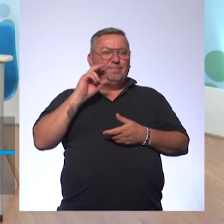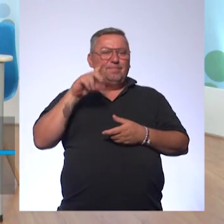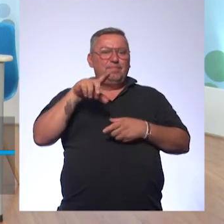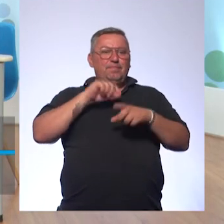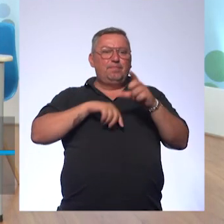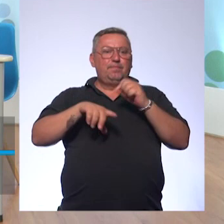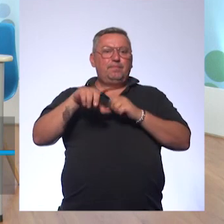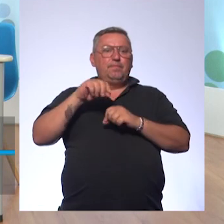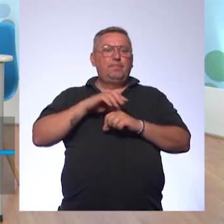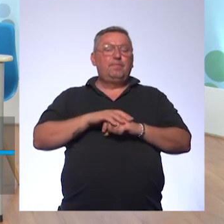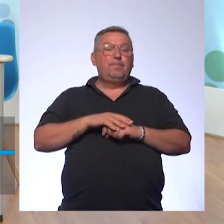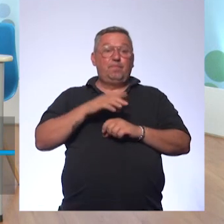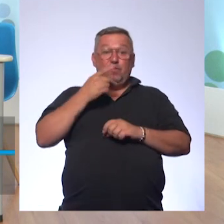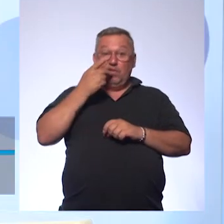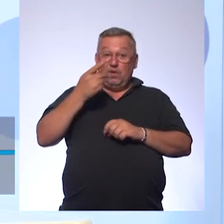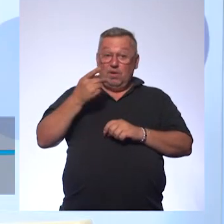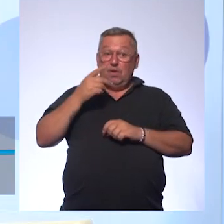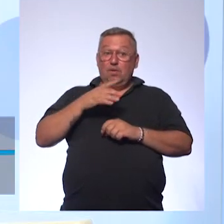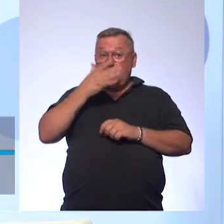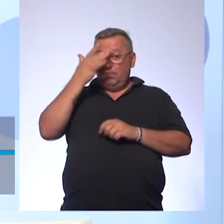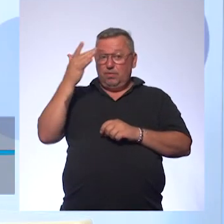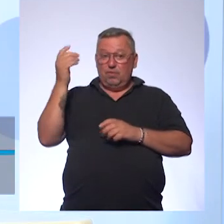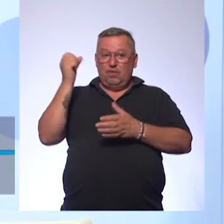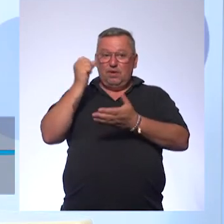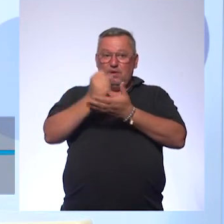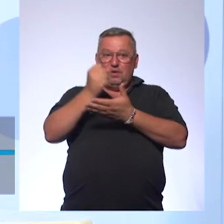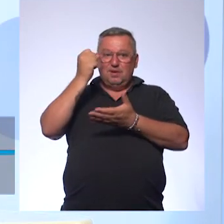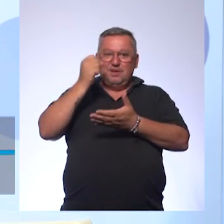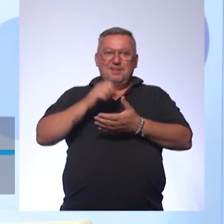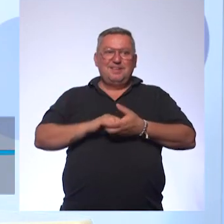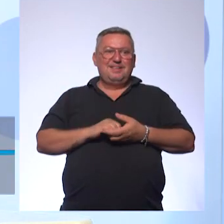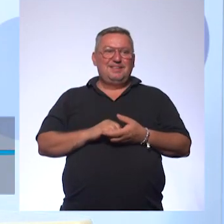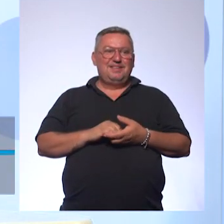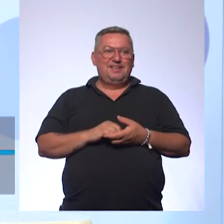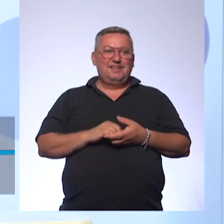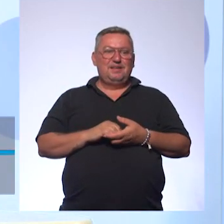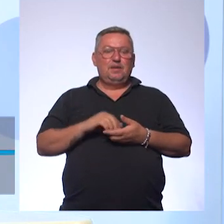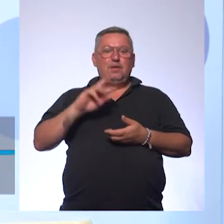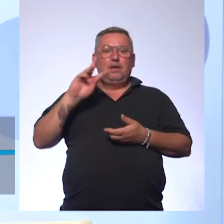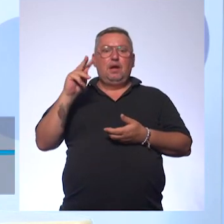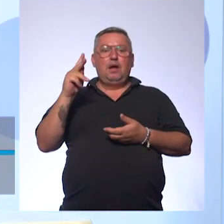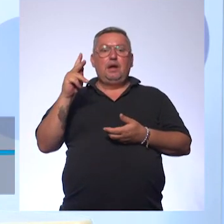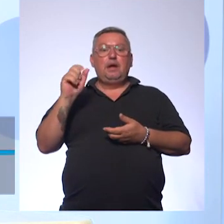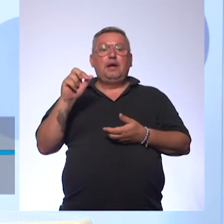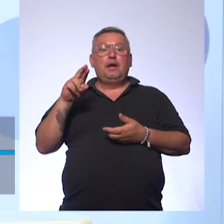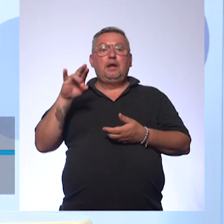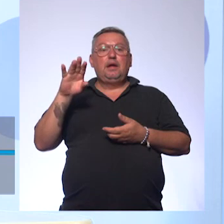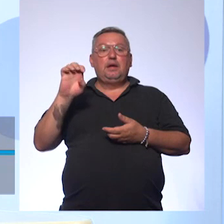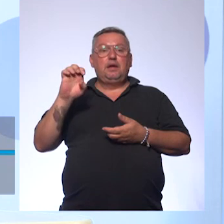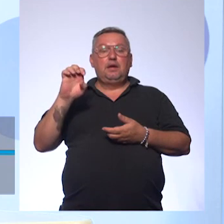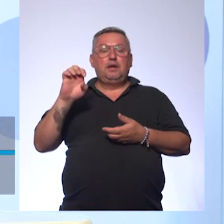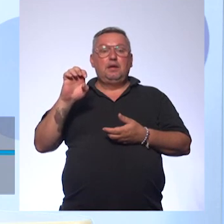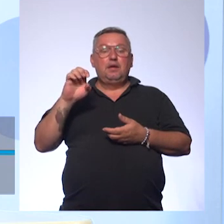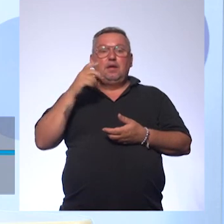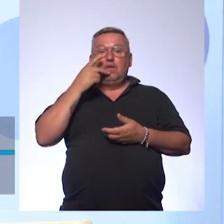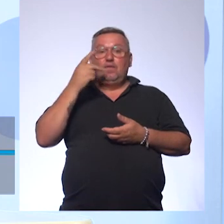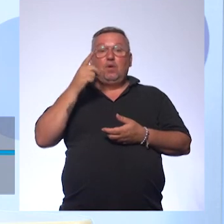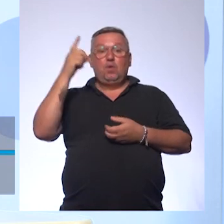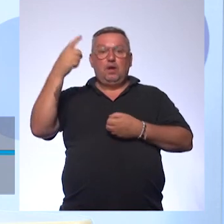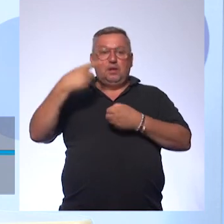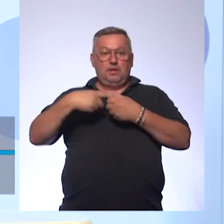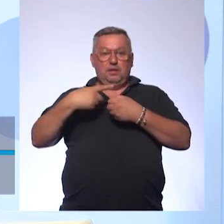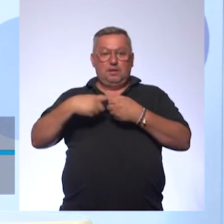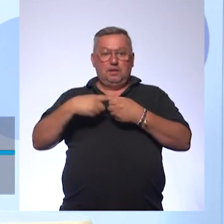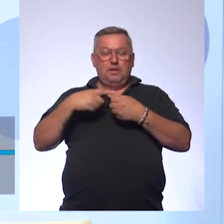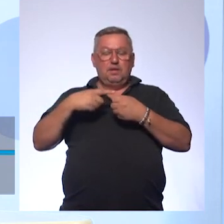graus. O Mário Cosel é perto da minha casa também, tem em Paulista. Professora Regina resumiu assim, cruel. Aí Cruel? eu não sei, deve ser o calor. É. Quente e